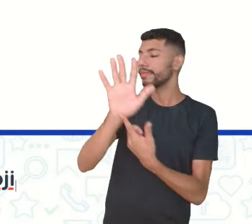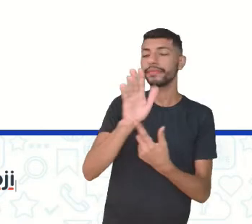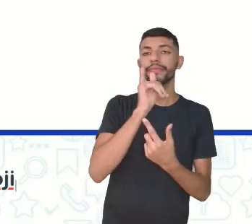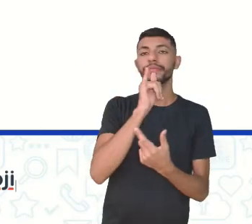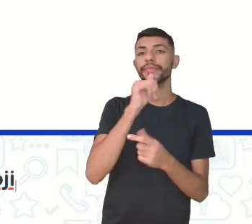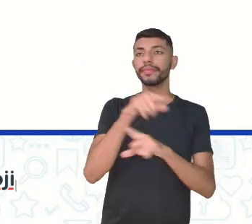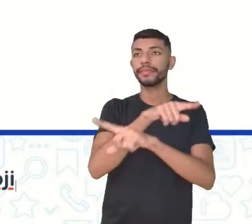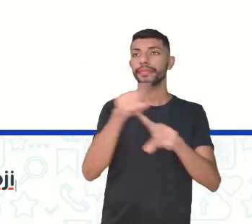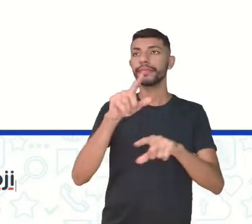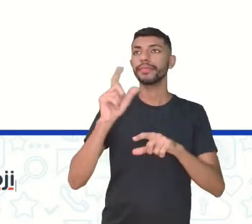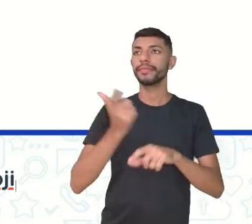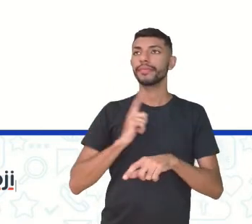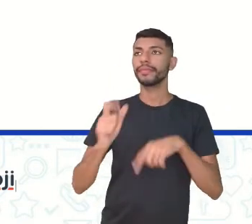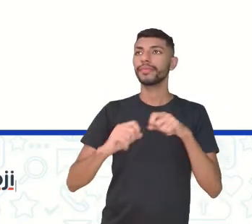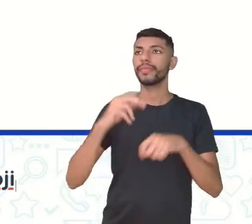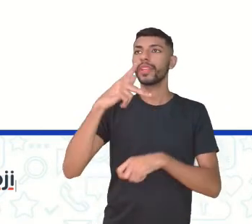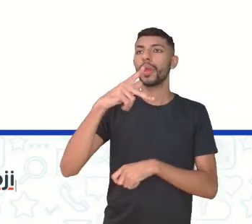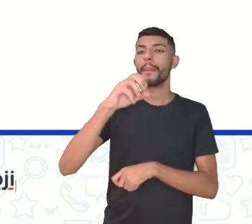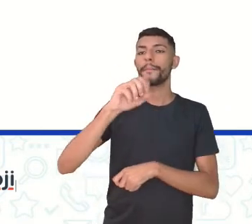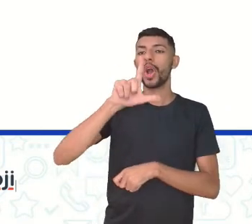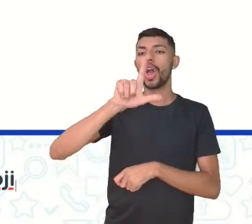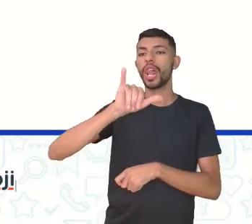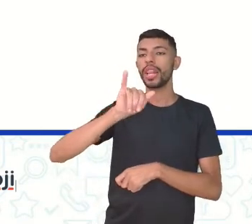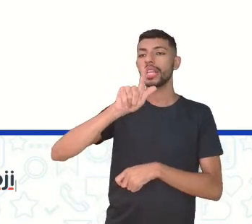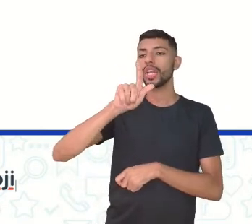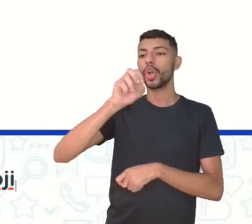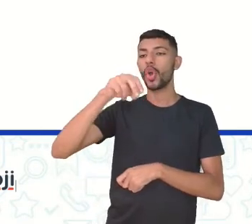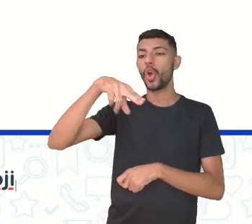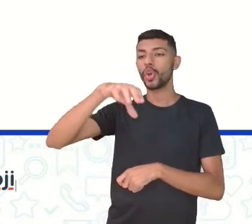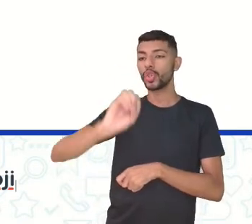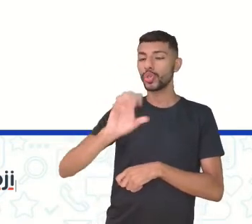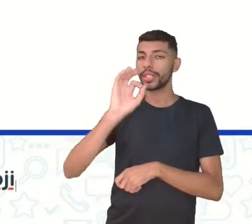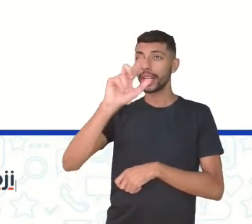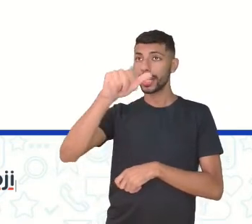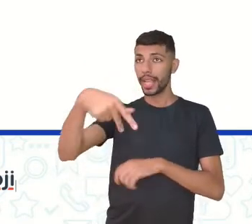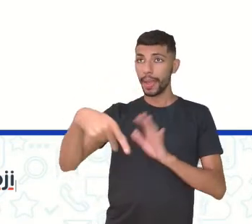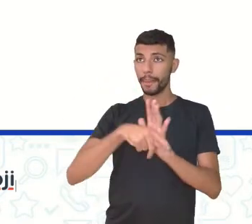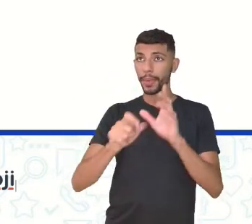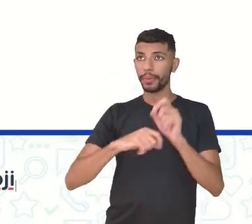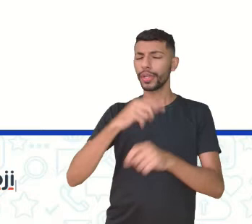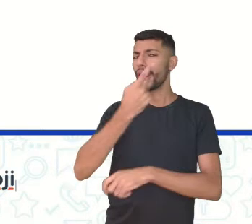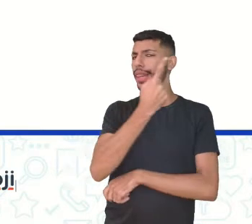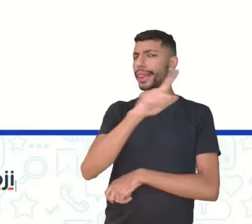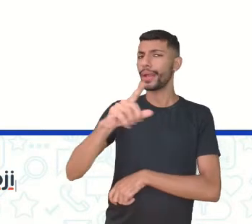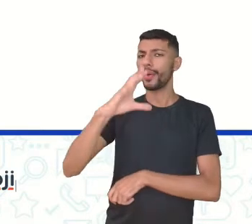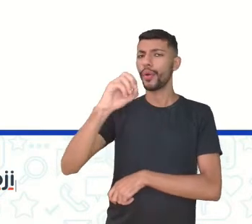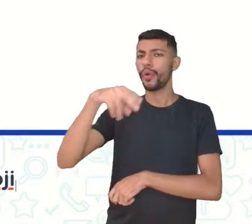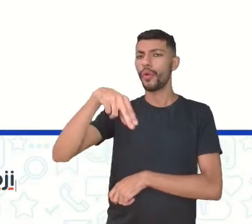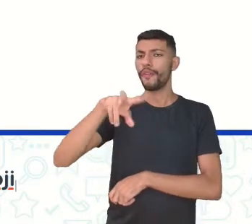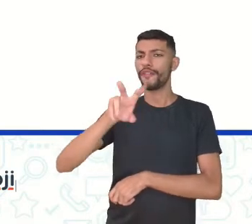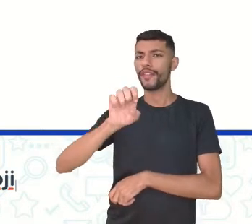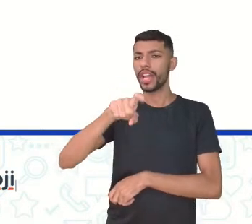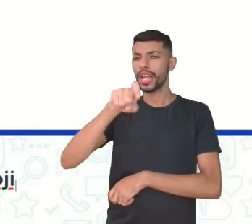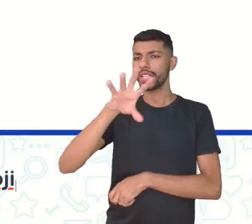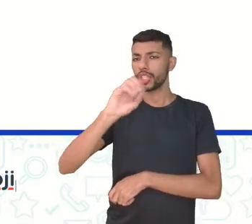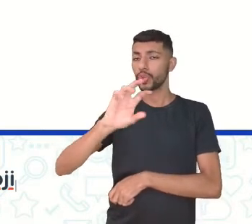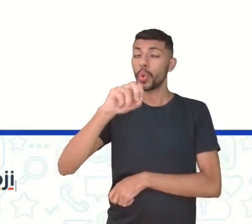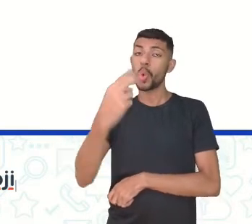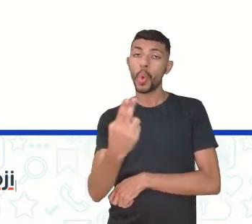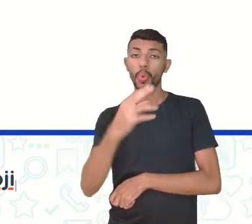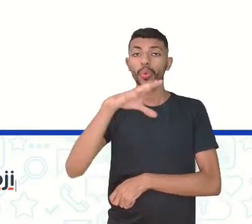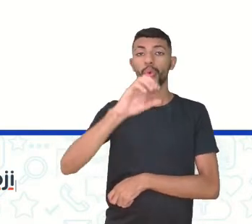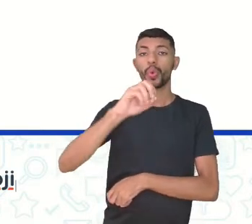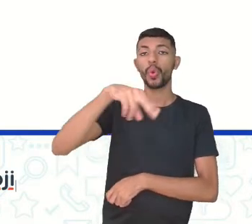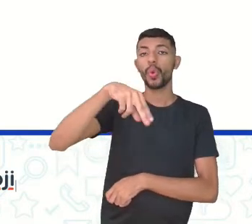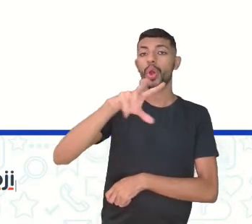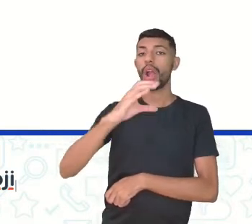né? Um polígono que esse polígono é um polígono não convexo, né? Ou côncavo, tá? E